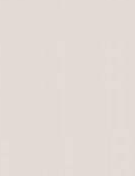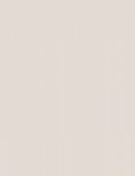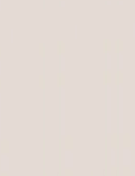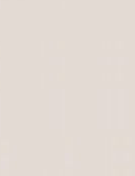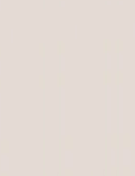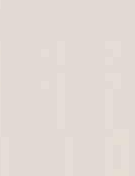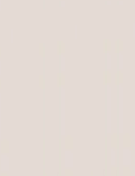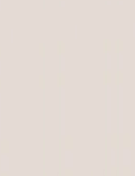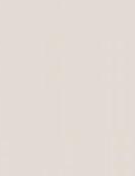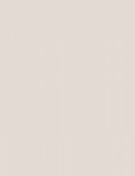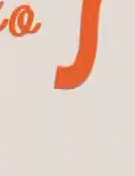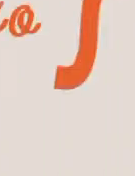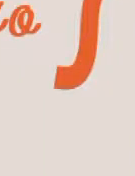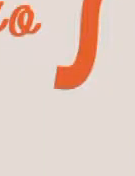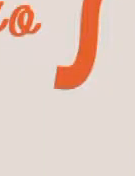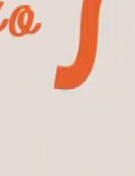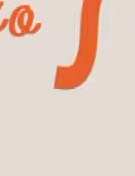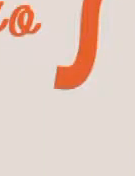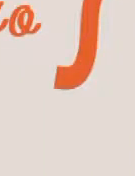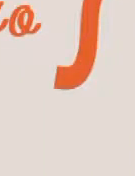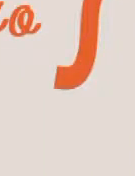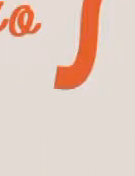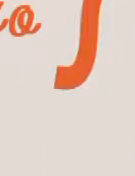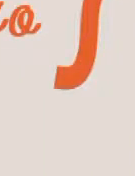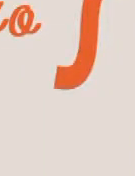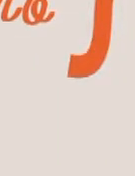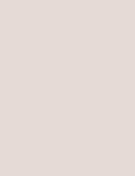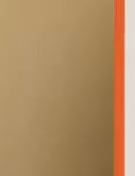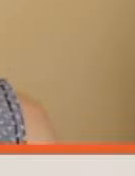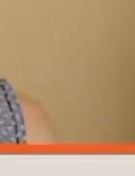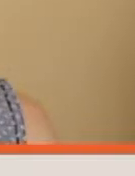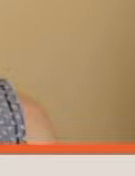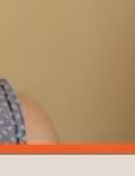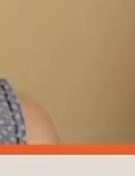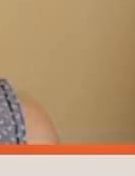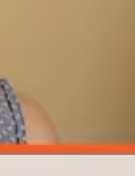escrito em laranja na tela: Eu e meu dinheiro.